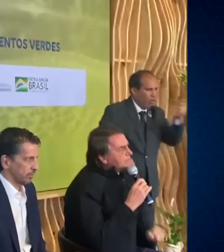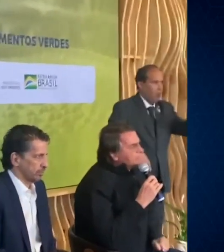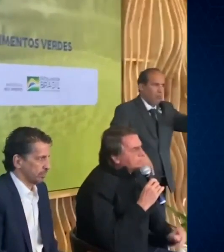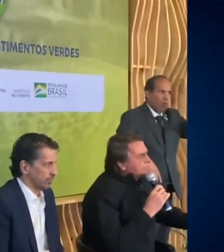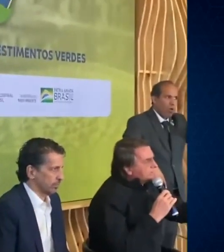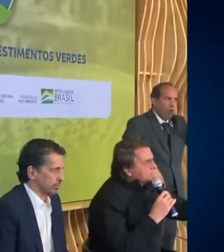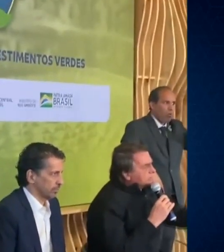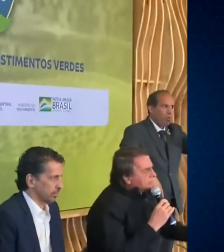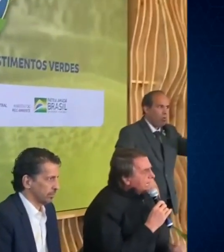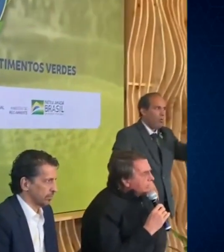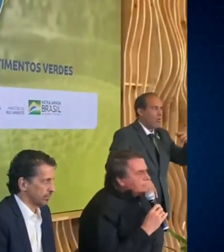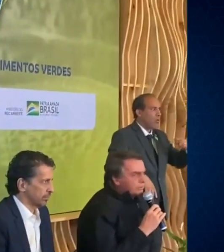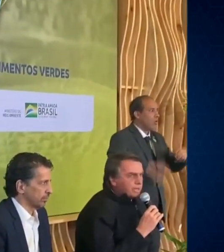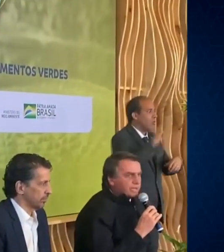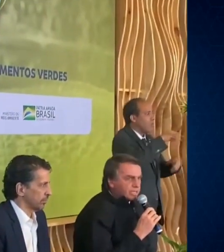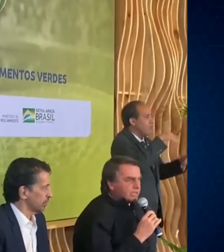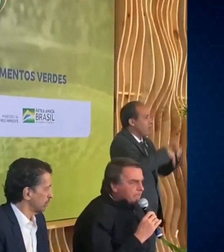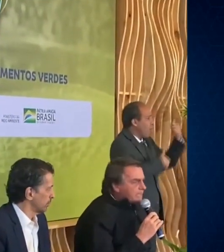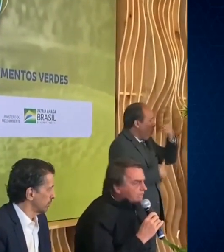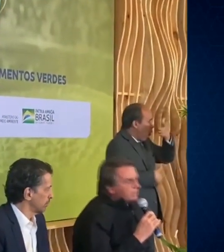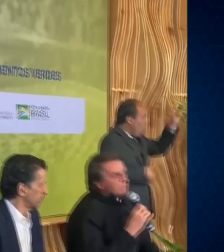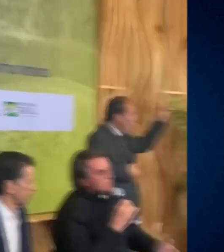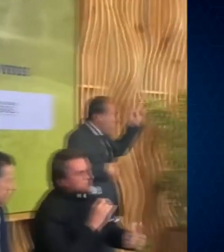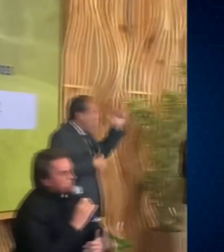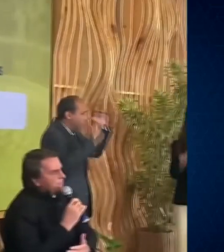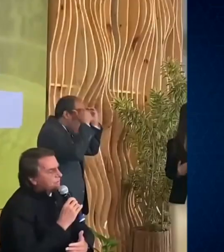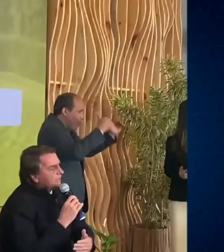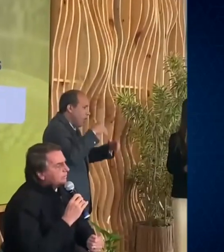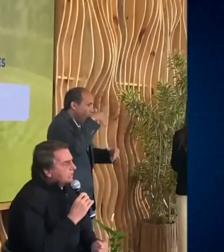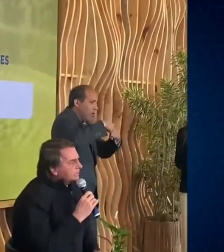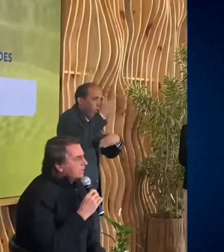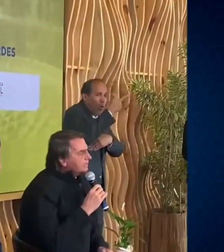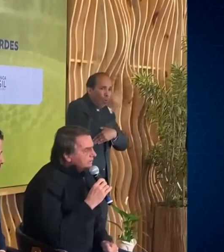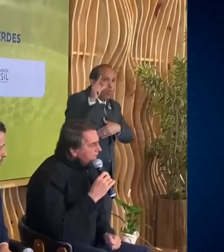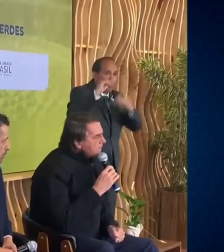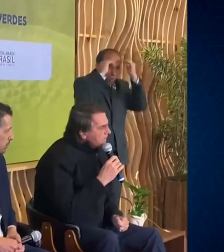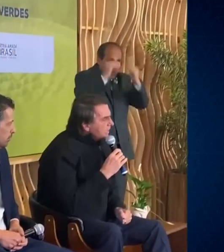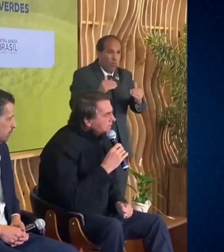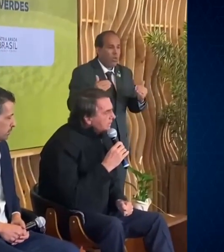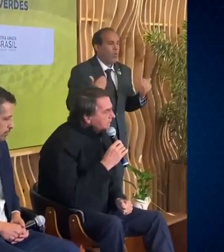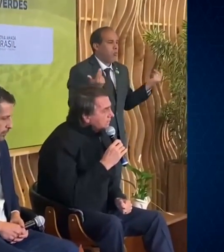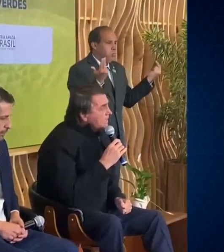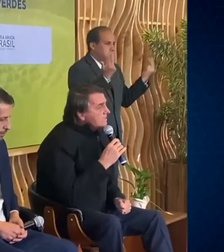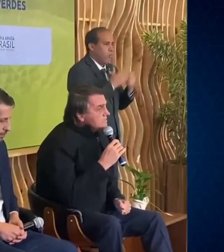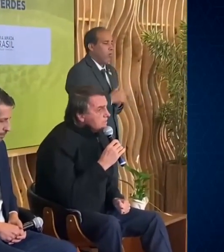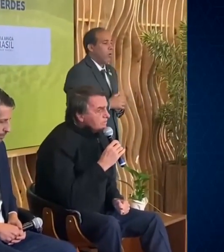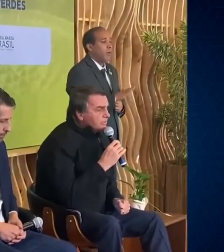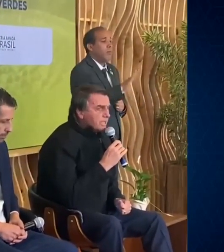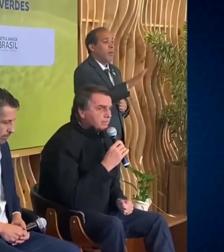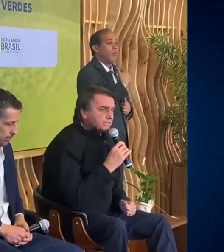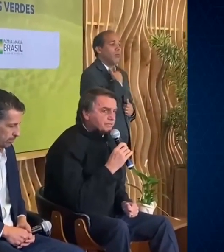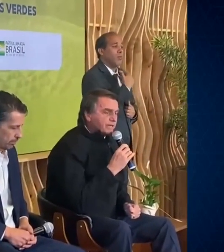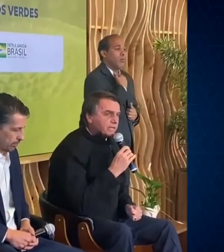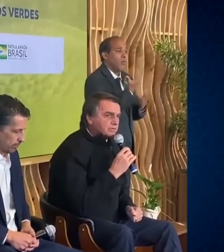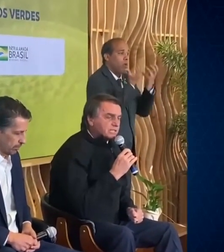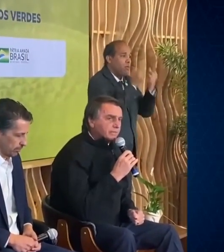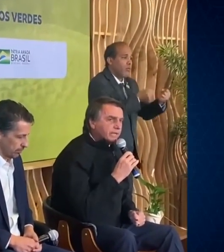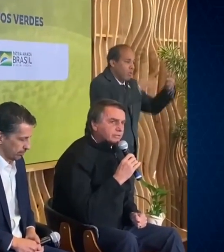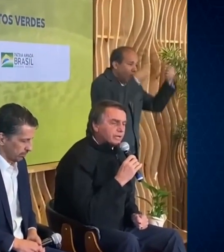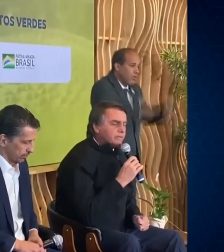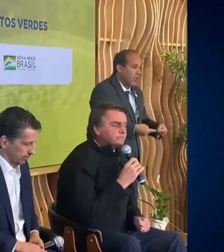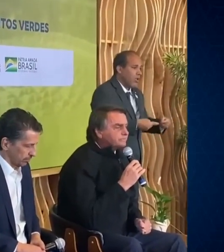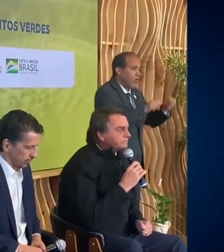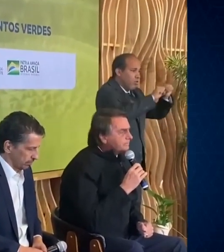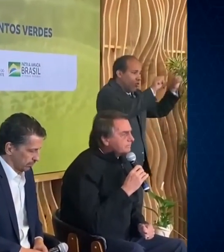aqui, quem porventura votar do outro lado, vote ele seja respeitado. Quem votar para o lado de cá também seja respeitado. Não podemos